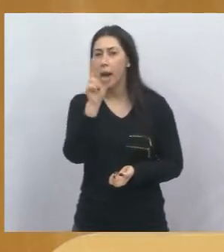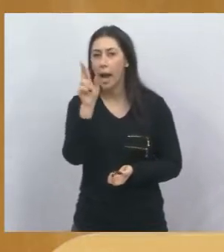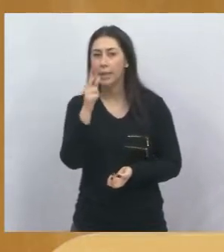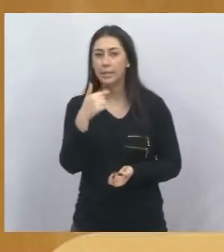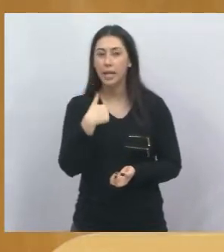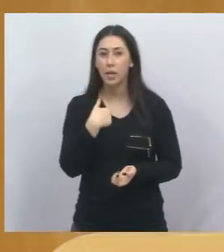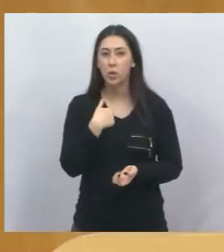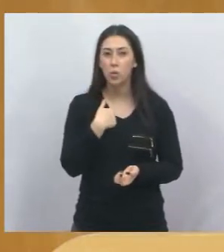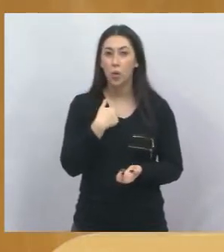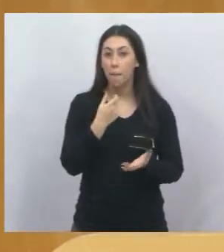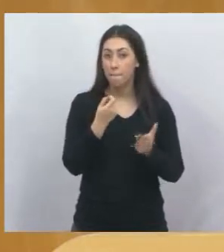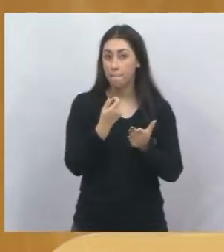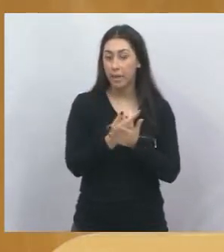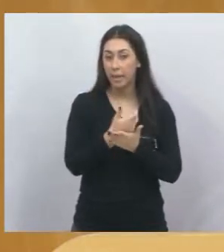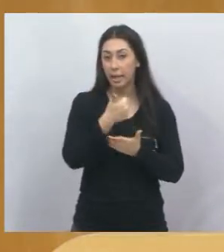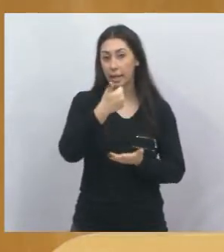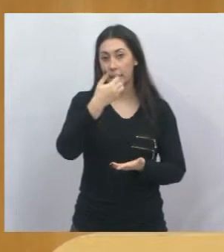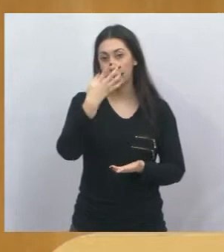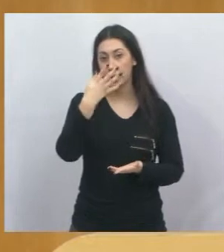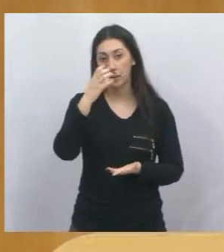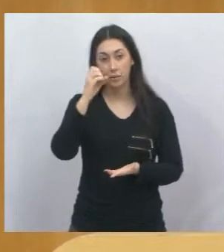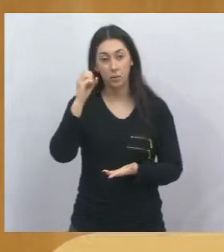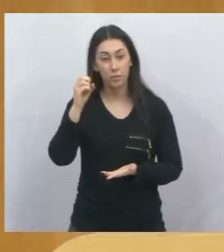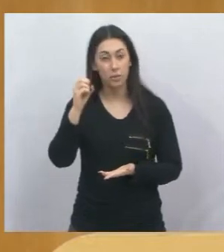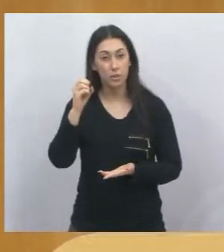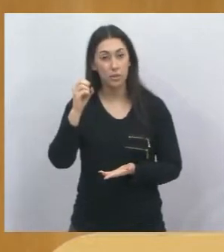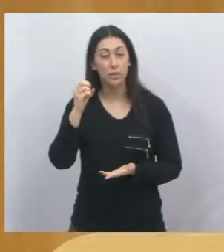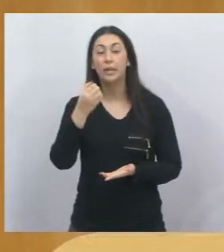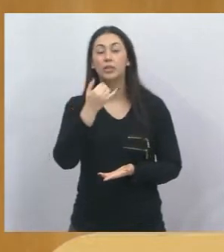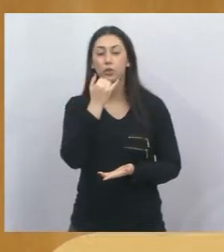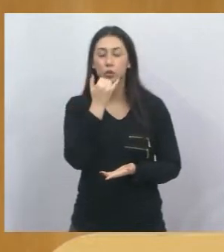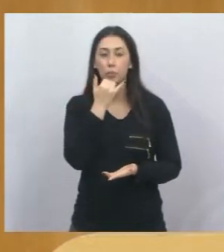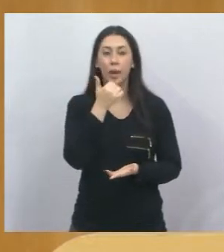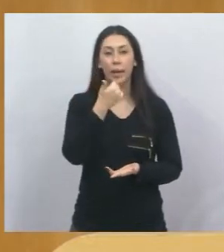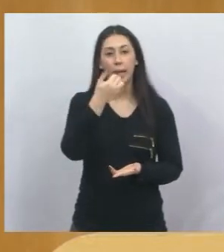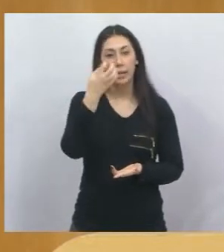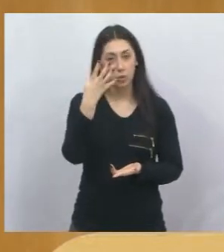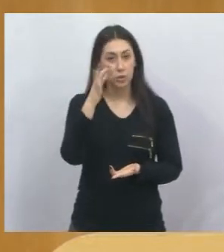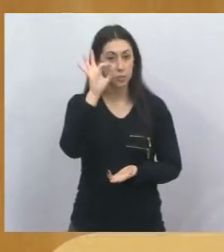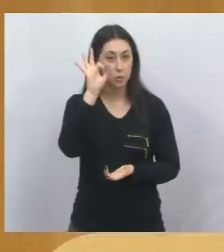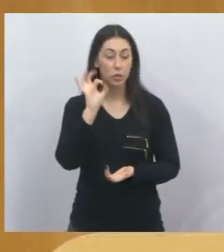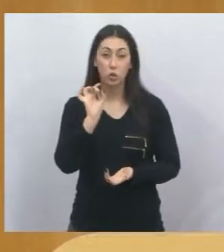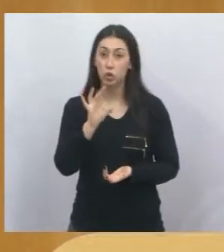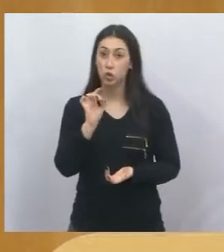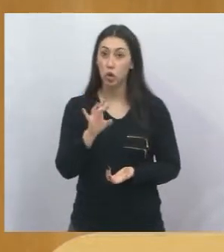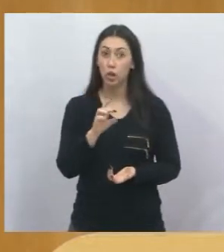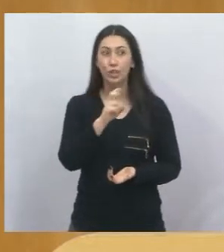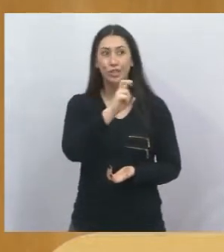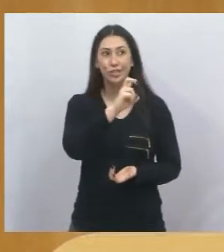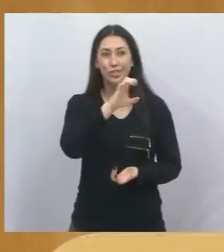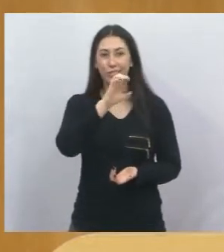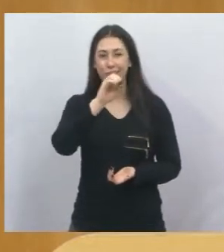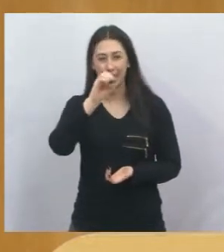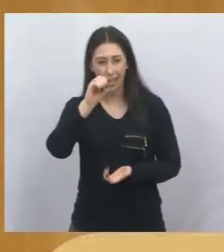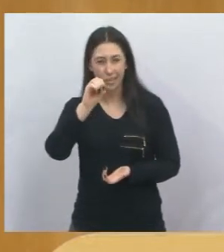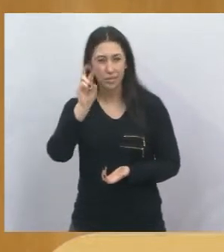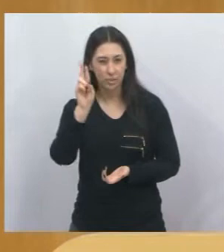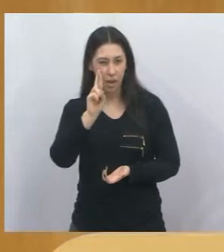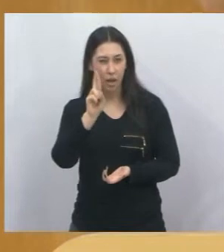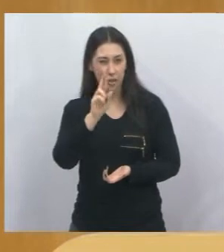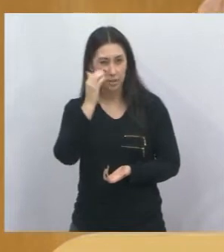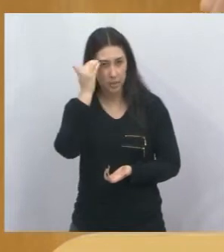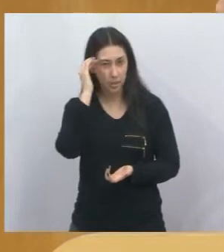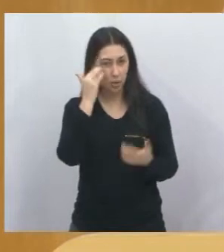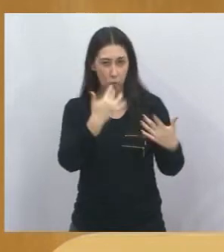somente 14% dentro dos R$ 500. Então, só o que passar dos 3.500. Agora, muito